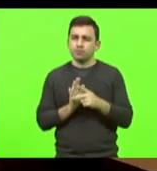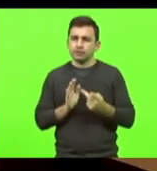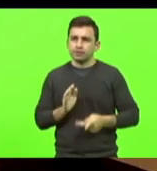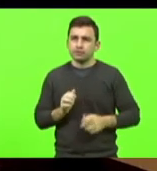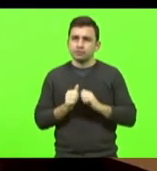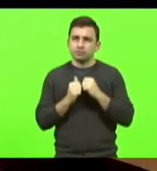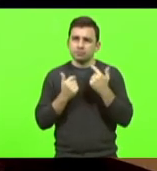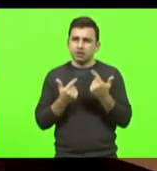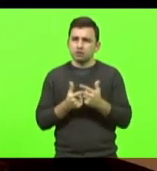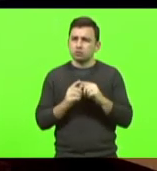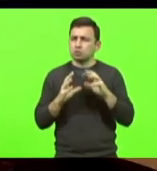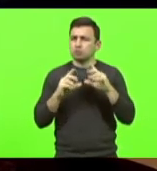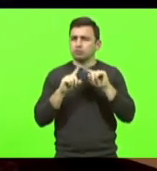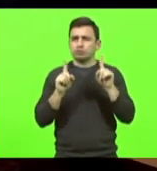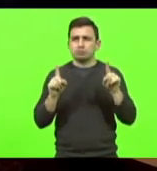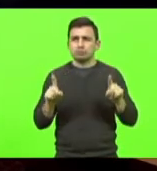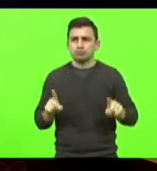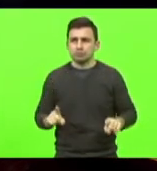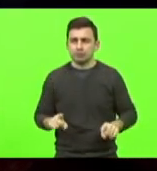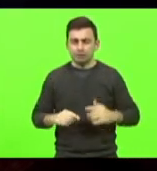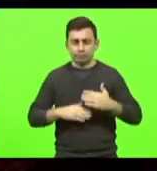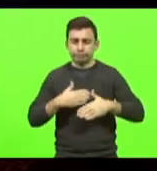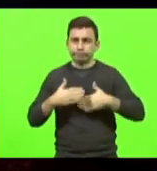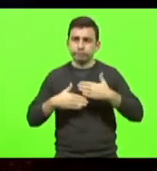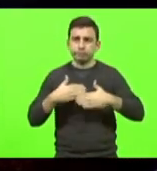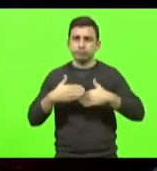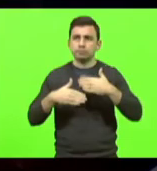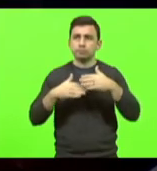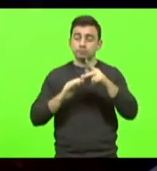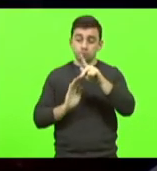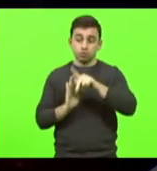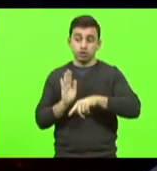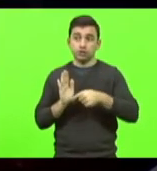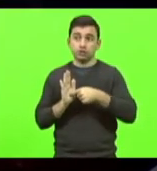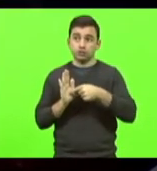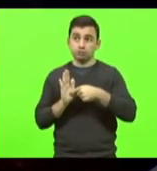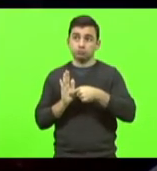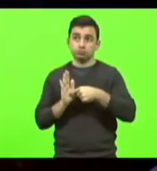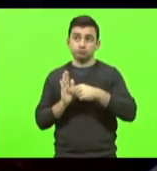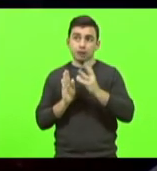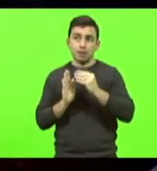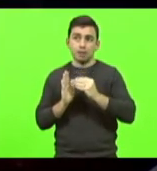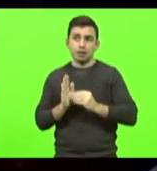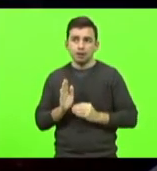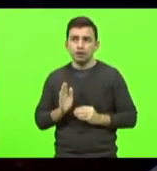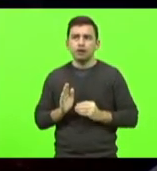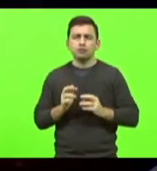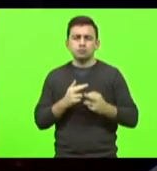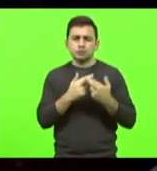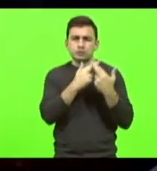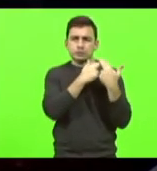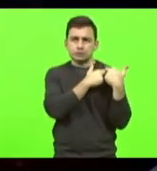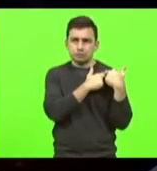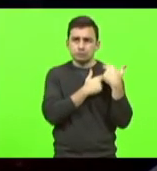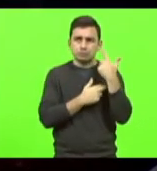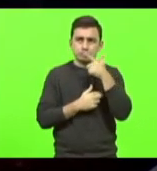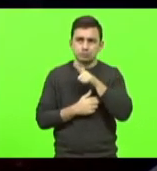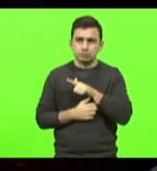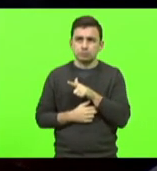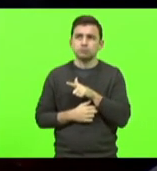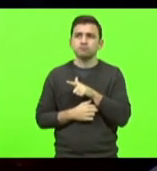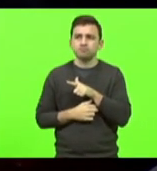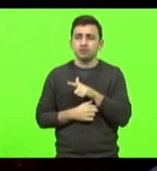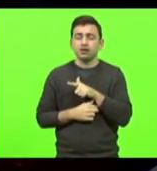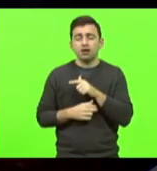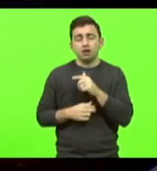e com todo o funcionalismo na construção desse projeto um projeto responsável que obviamente não atende a todas as